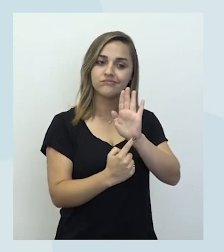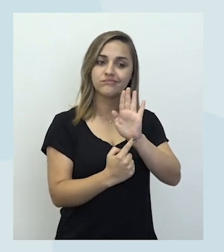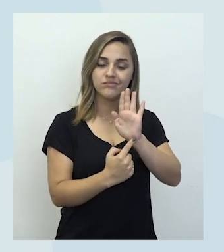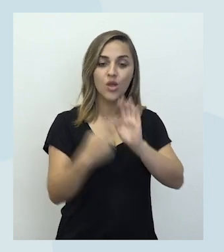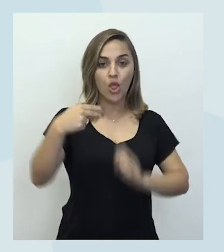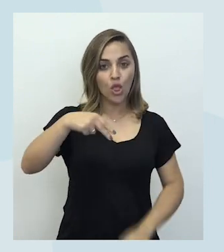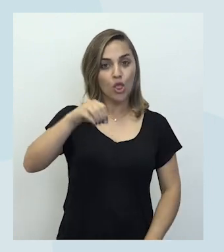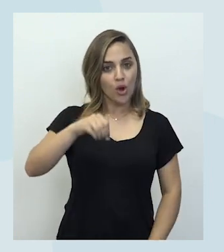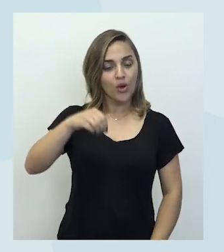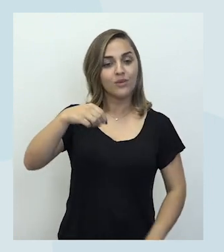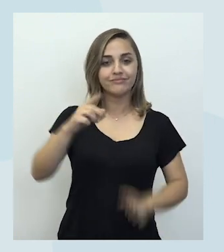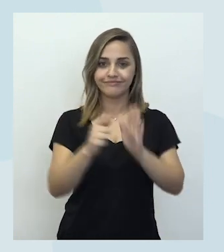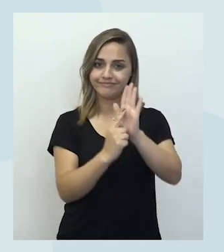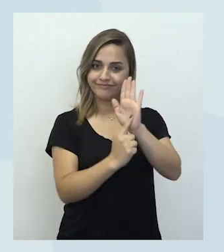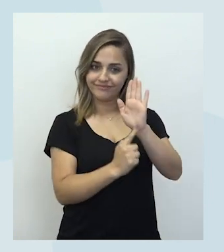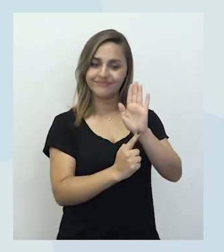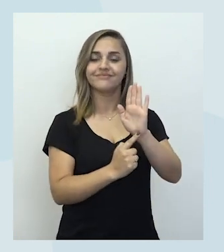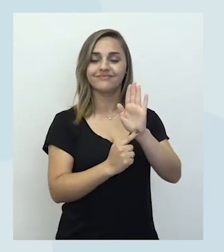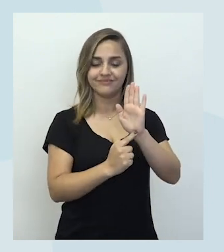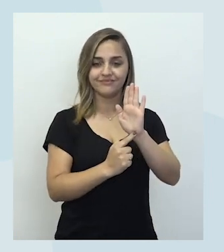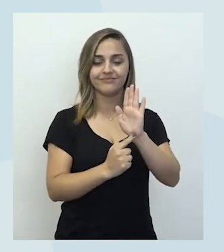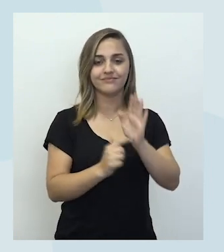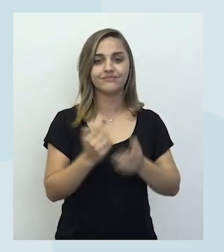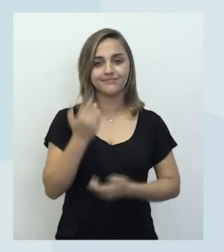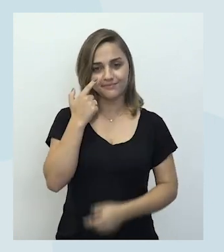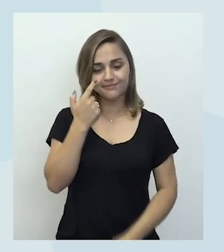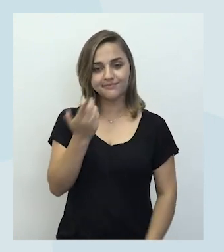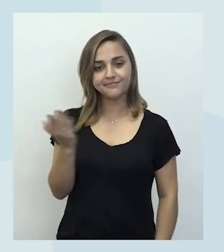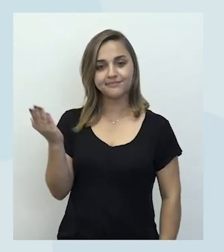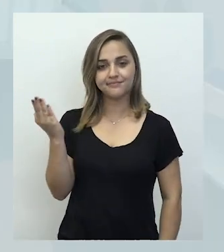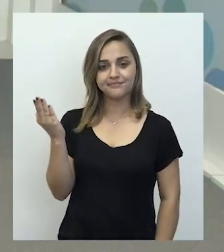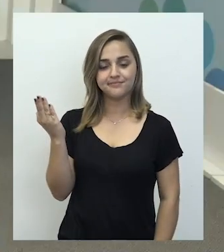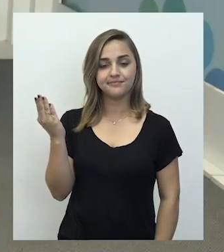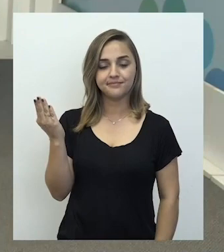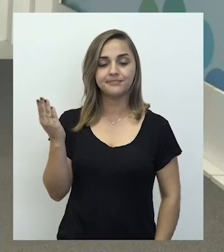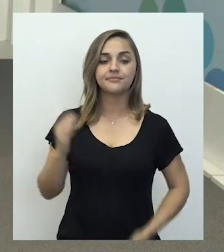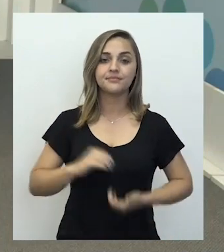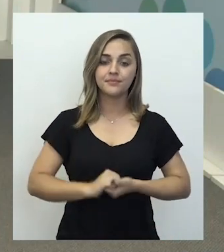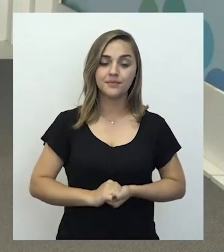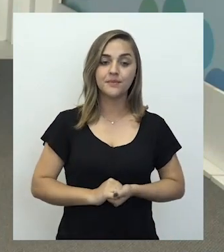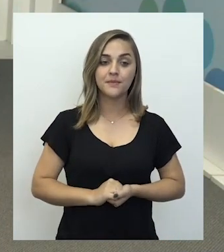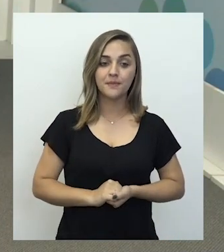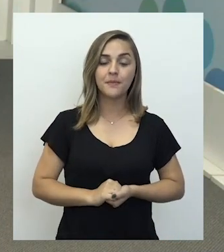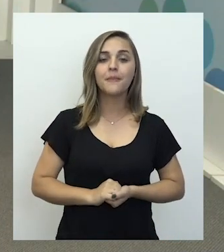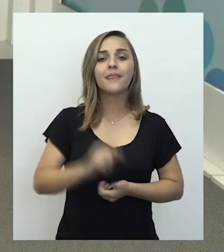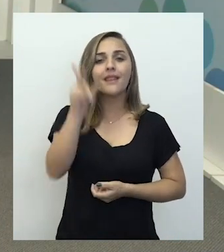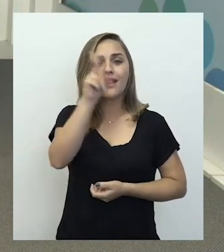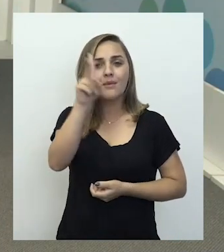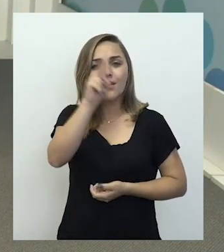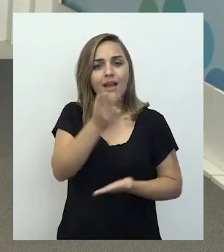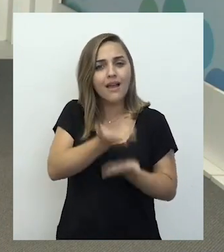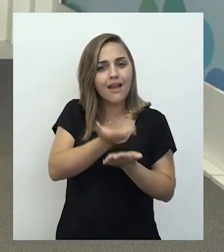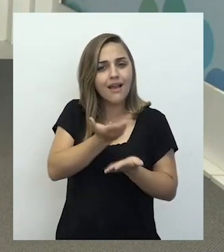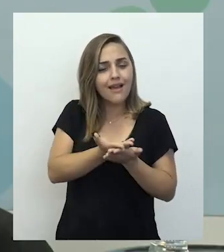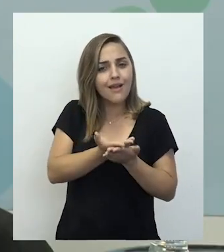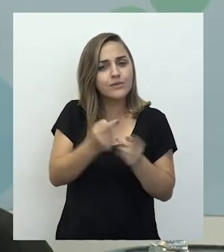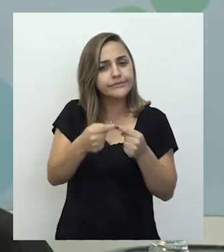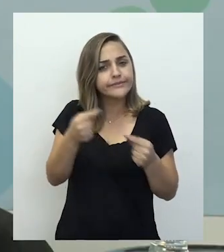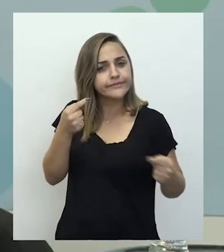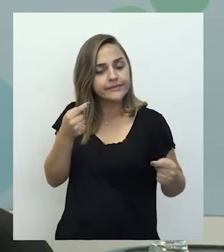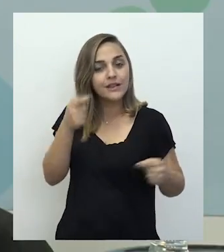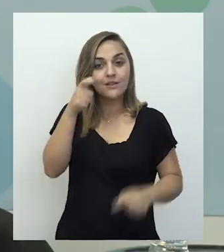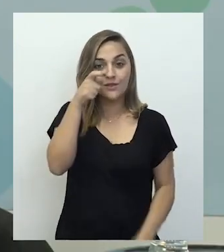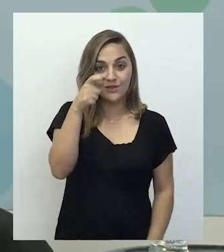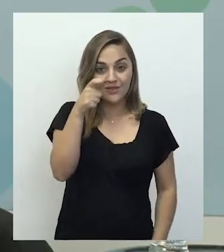bem específica, tá, gente? Porque São Paulo não é pequeno, né? Por etapas. Retomando que essas aulas, para quem estava assistindo